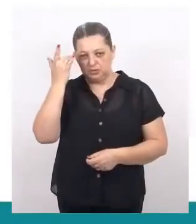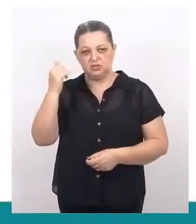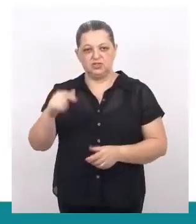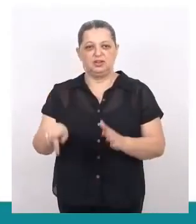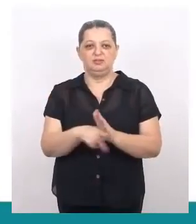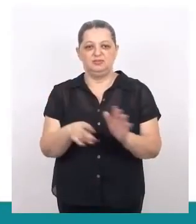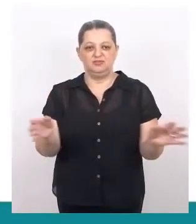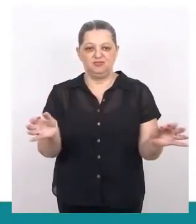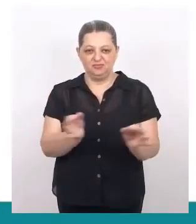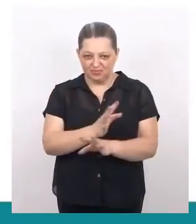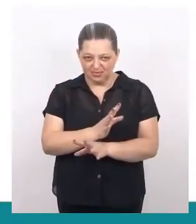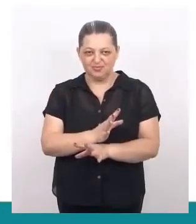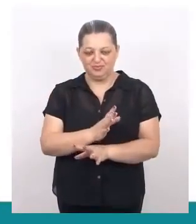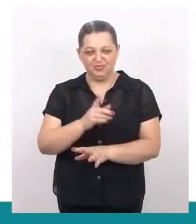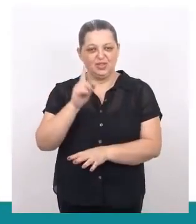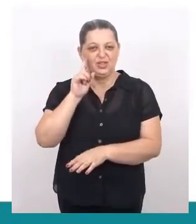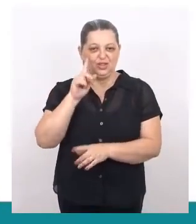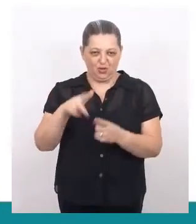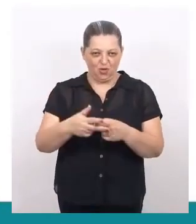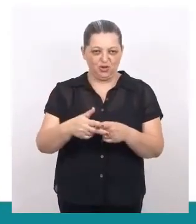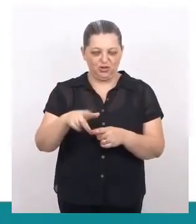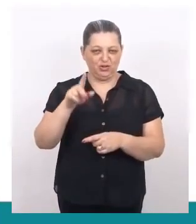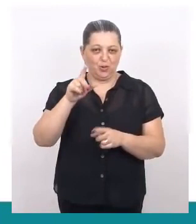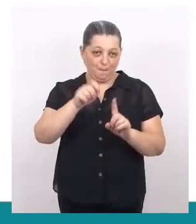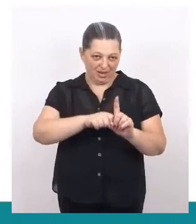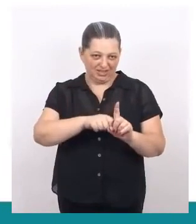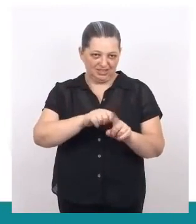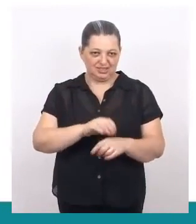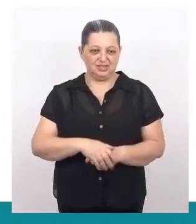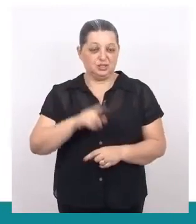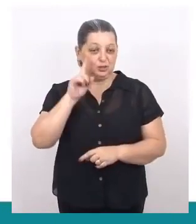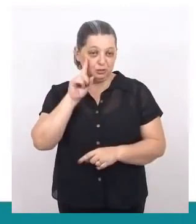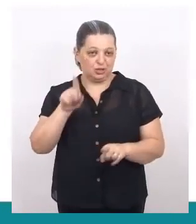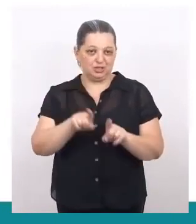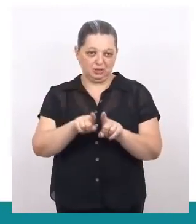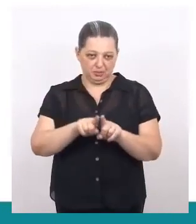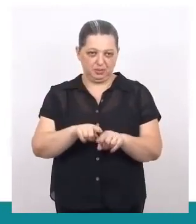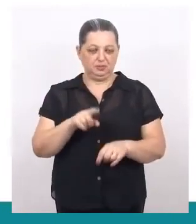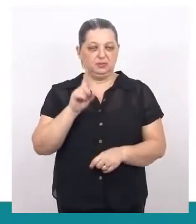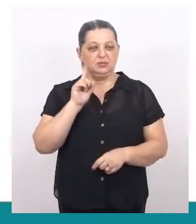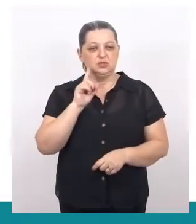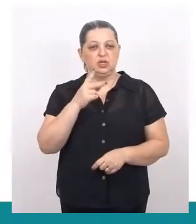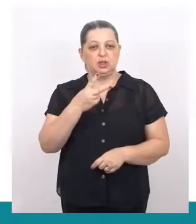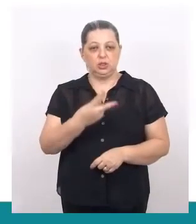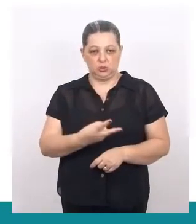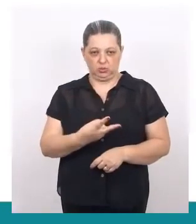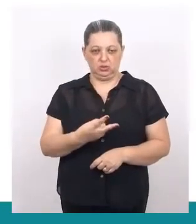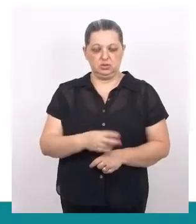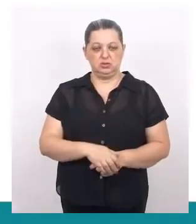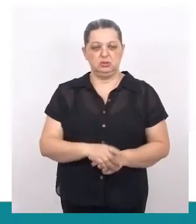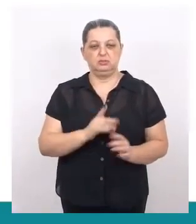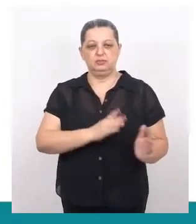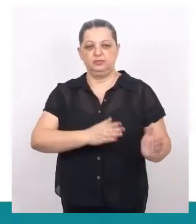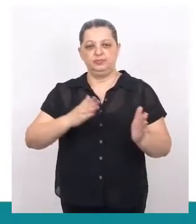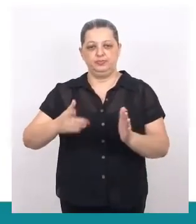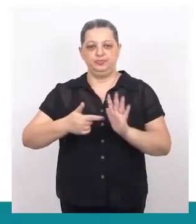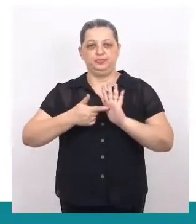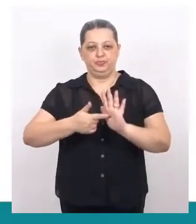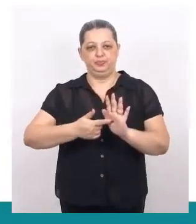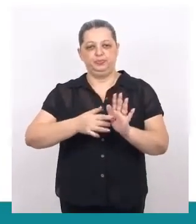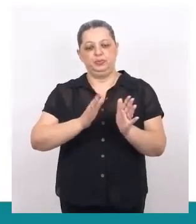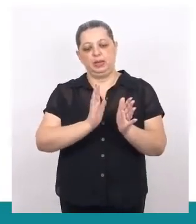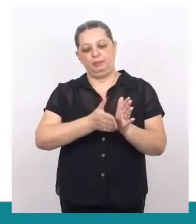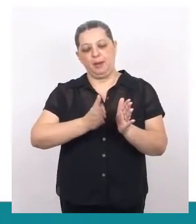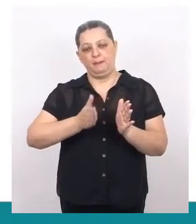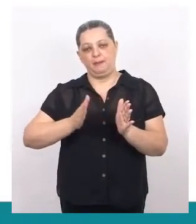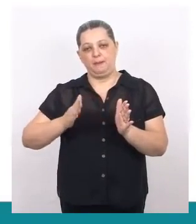datas. Então, a gente tem a atribuição e a associação no dia 2. A gente vai mostrar a etapa passo a passo disso no